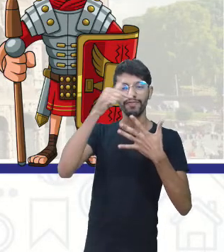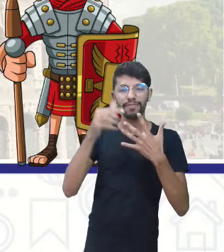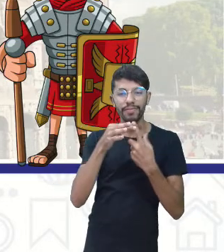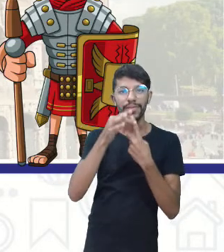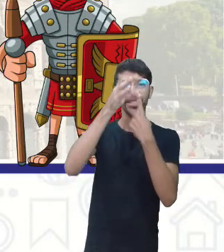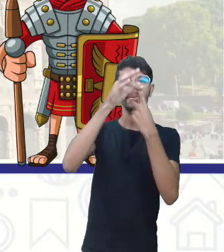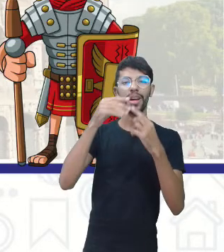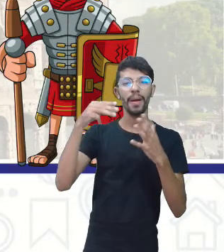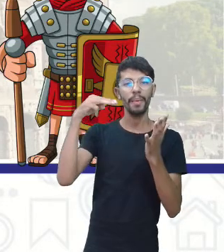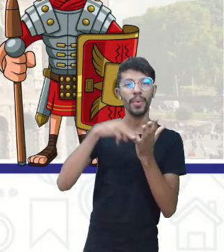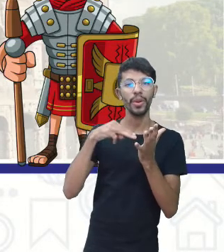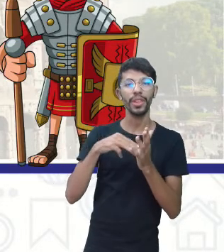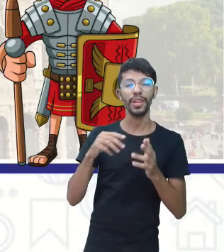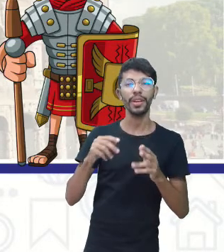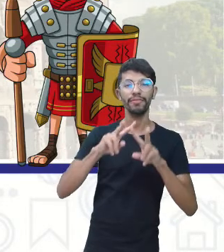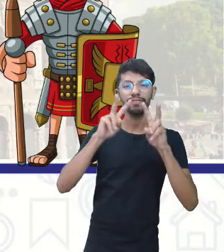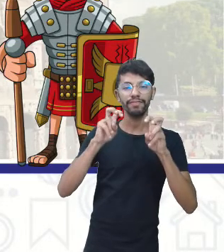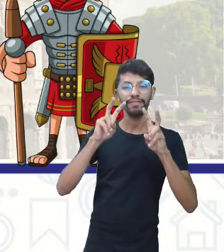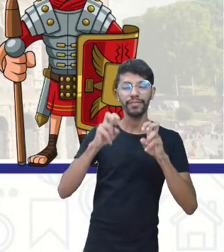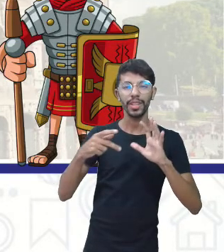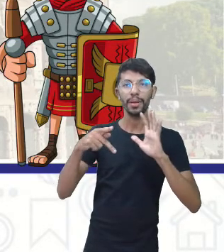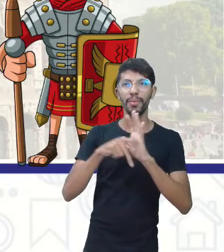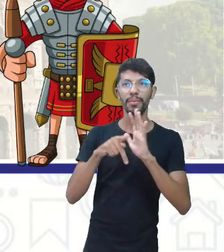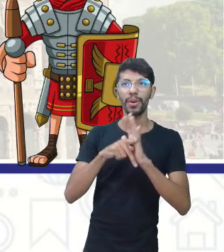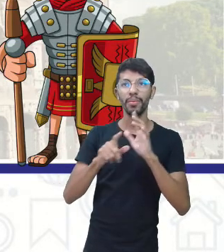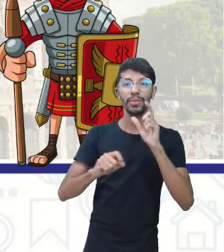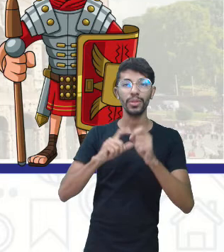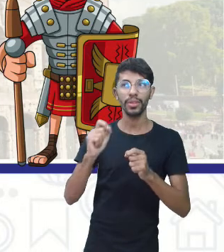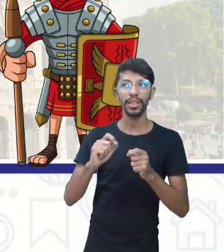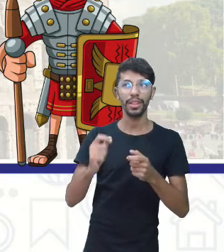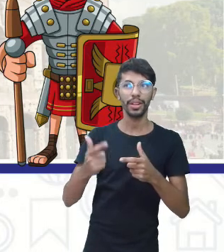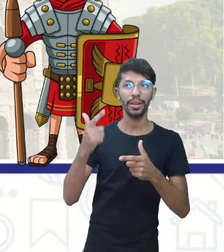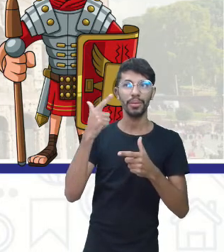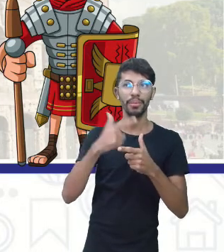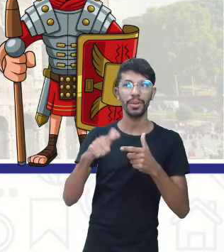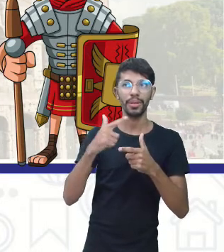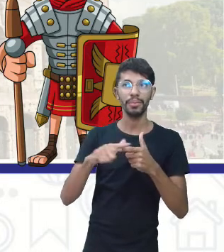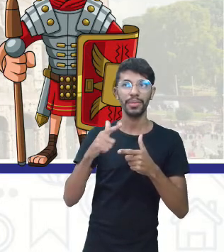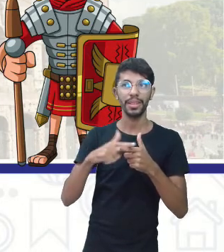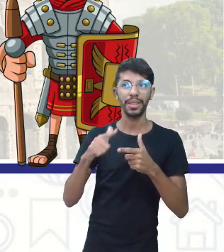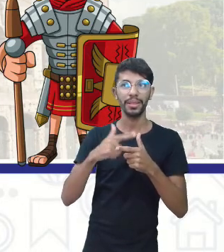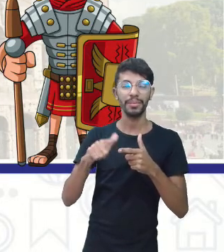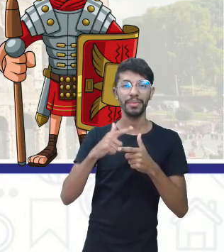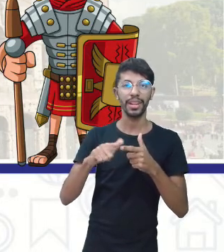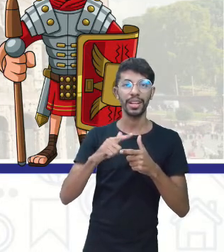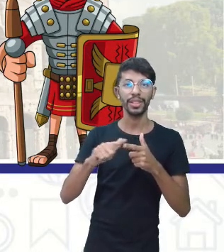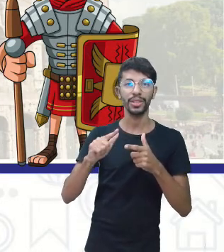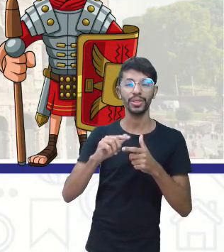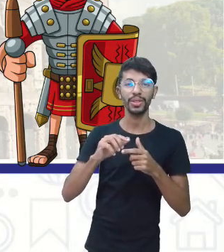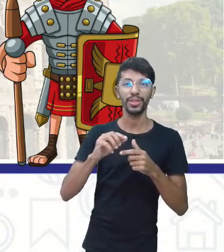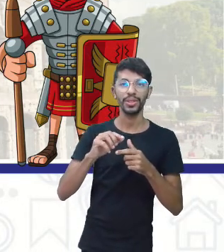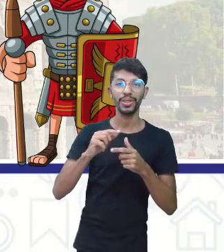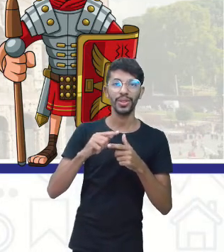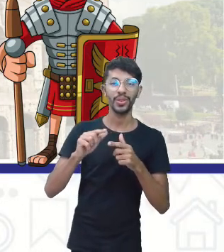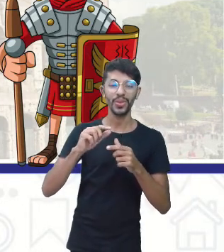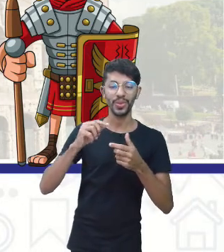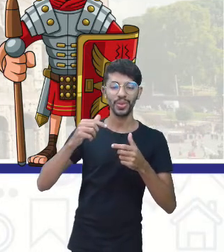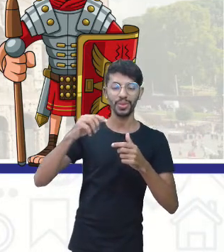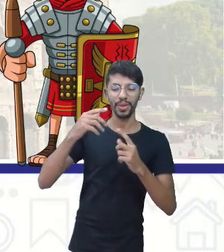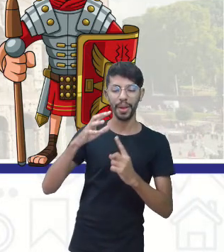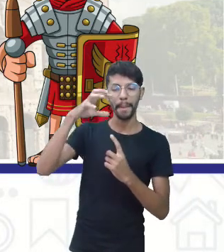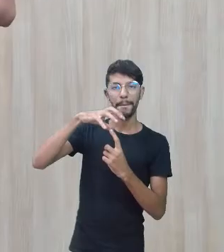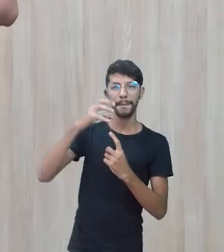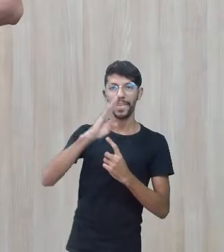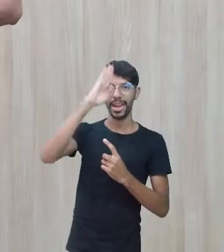e o colapso do Império Romano. Então, a ideia é justamente essa. Quando a gente fala de queda e colapso, eu